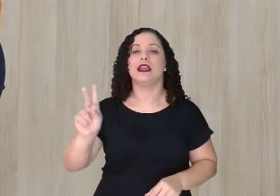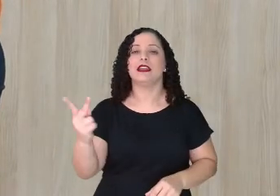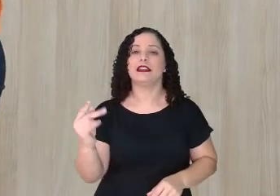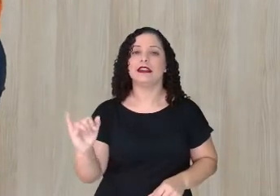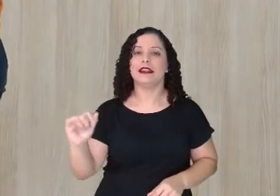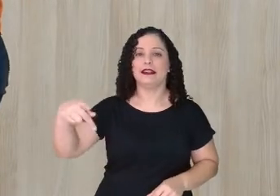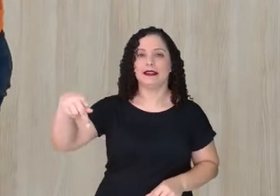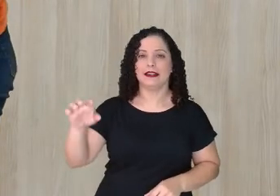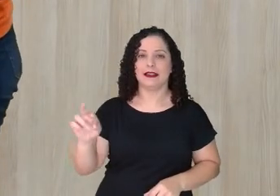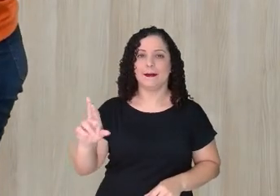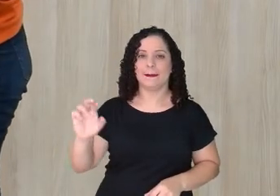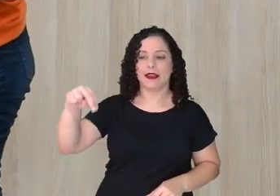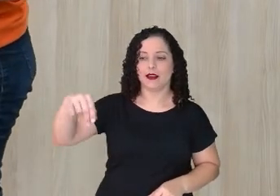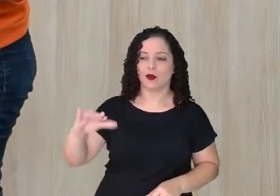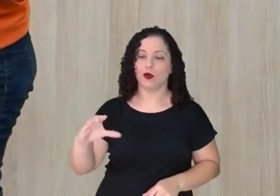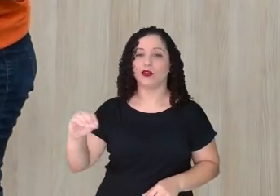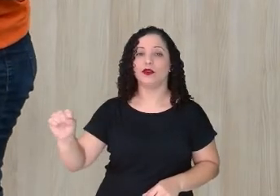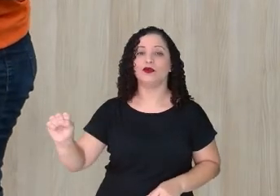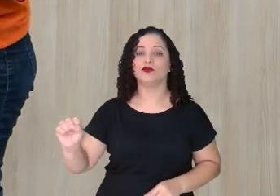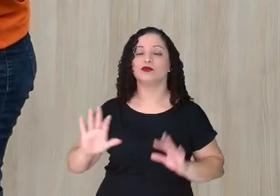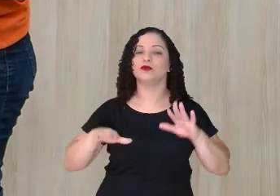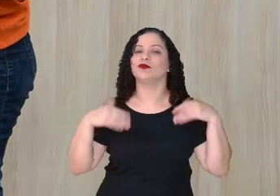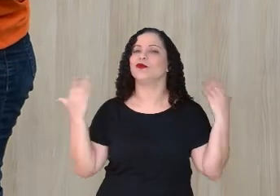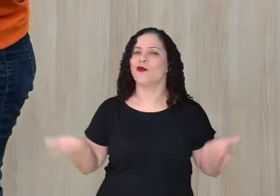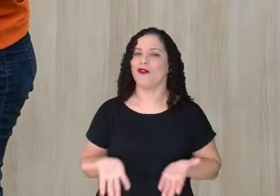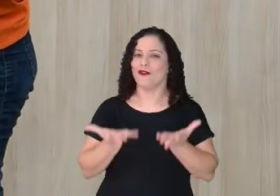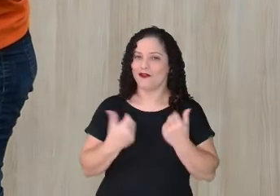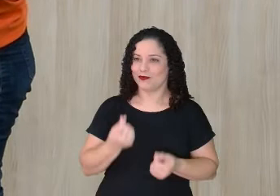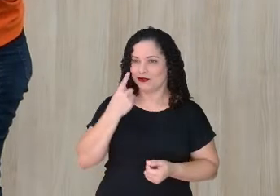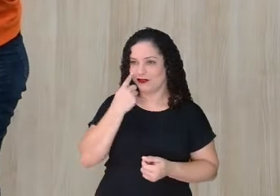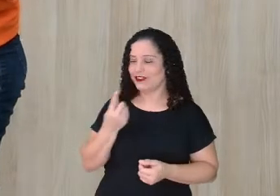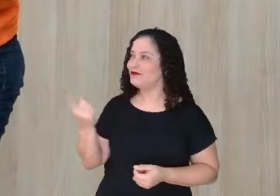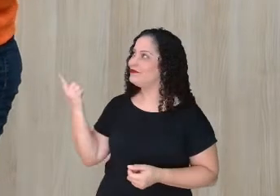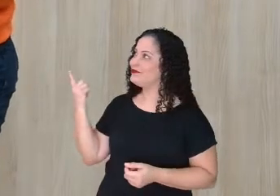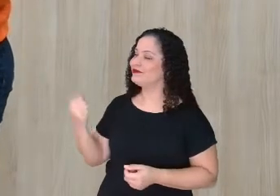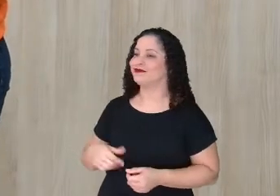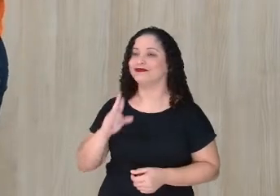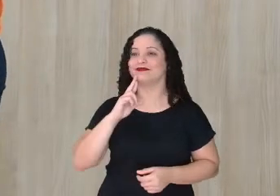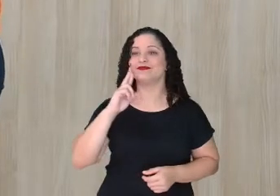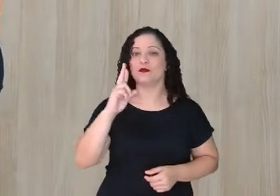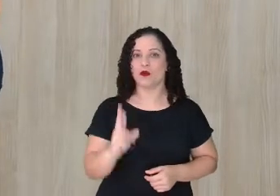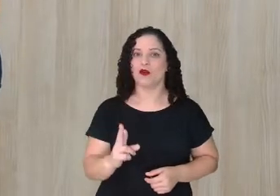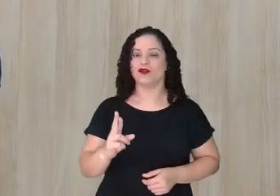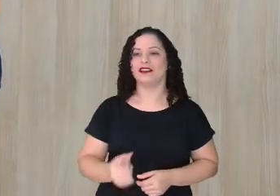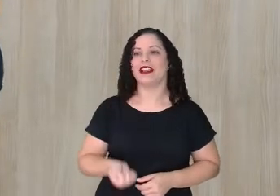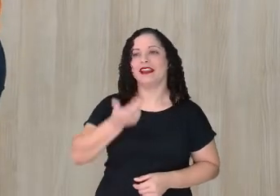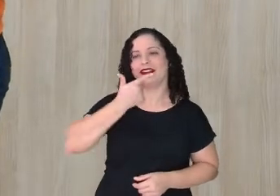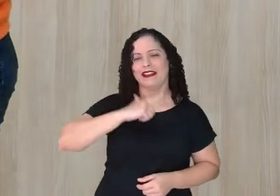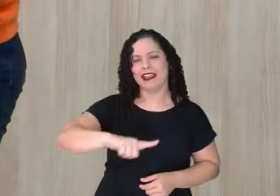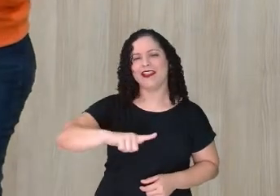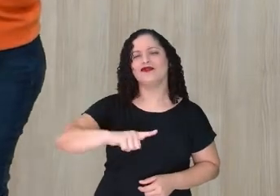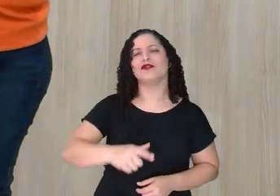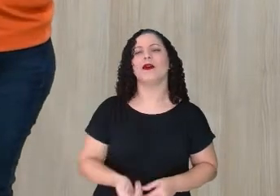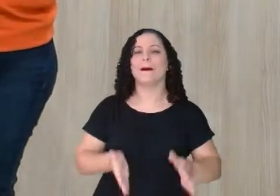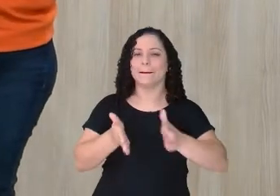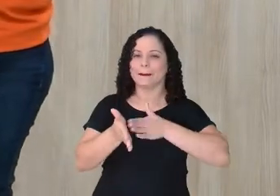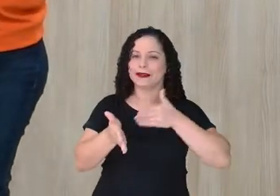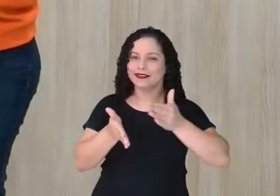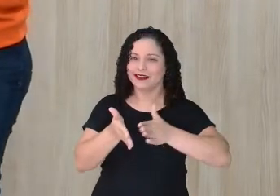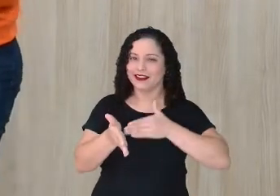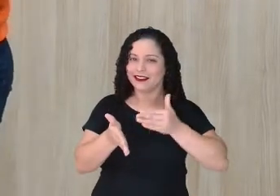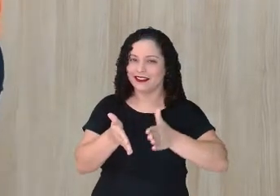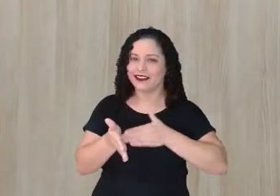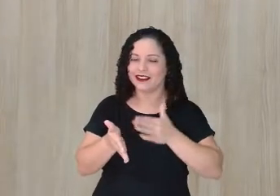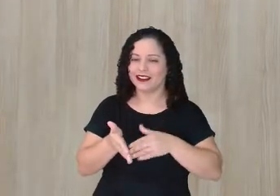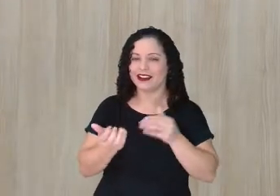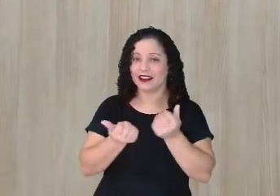sabendo aí, não é? Então, vamos ver? Resposta, não é? Queijo, manteiga e iogurte está